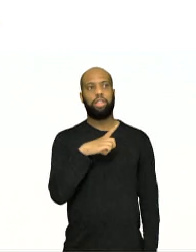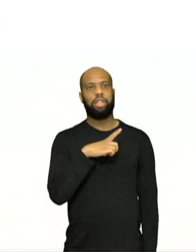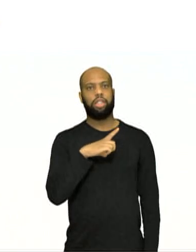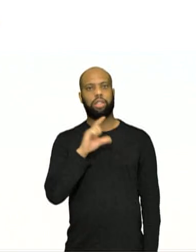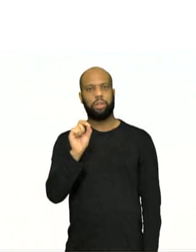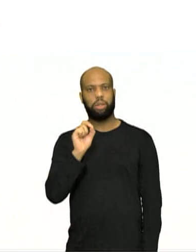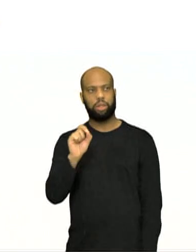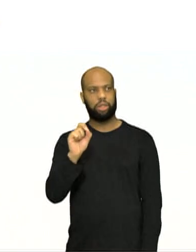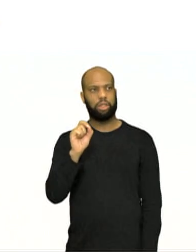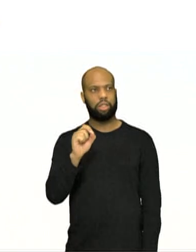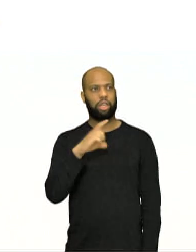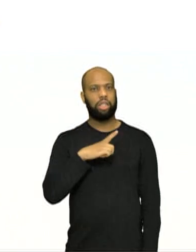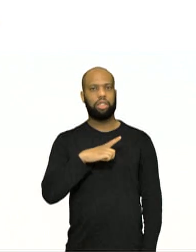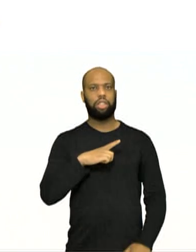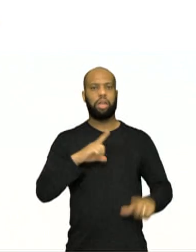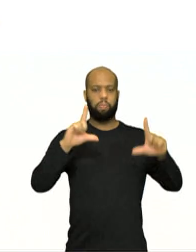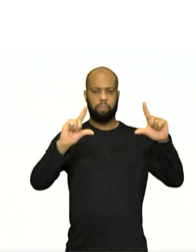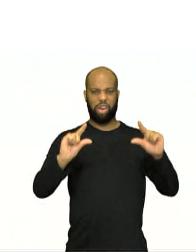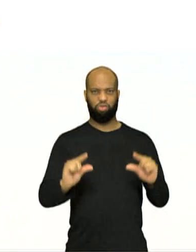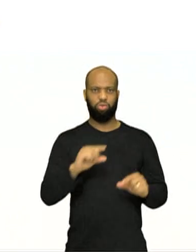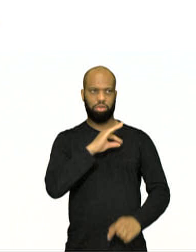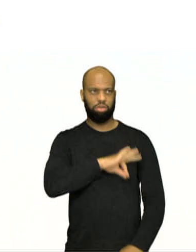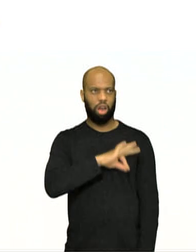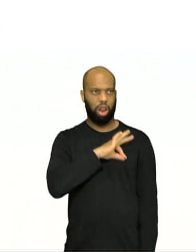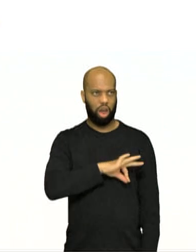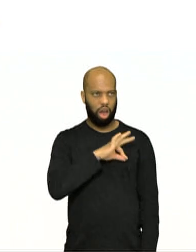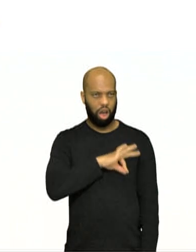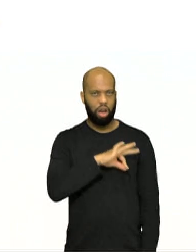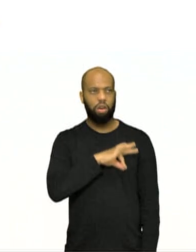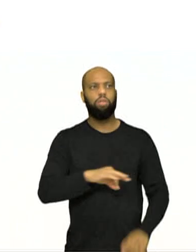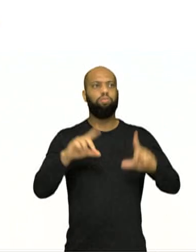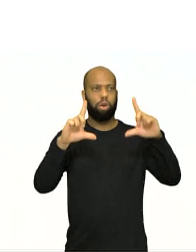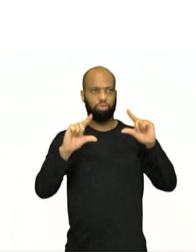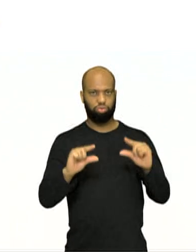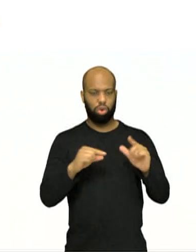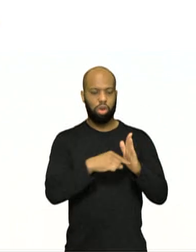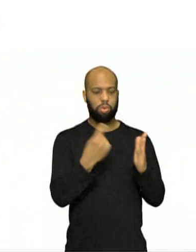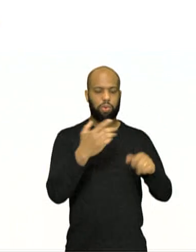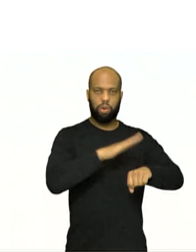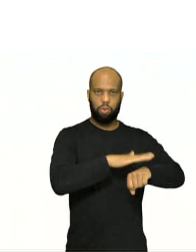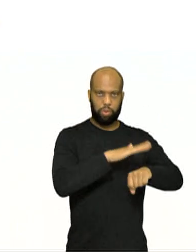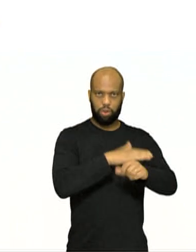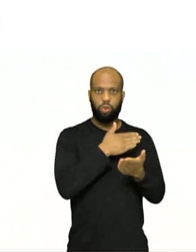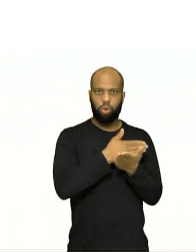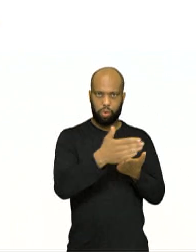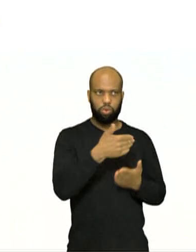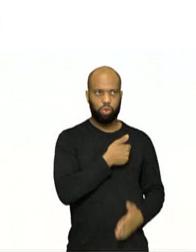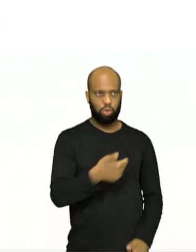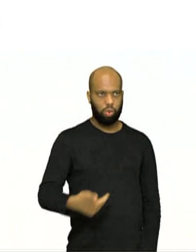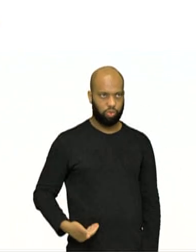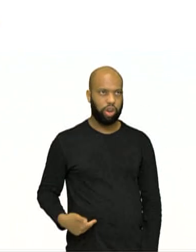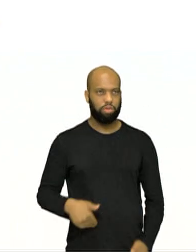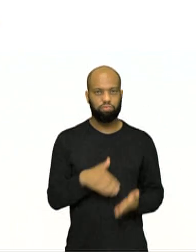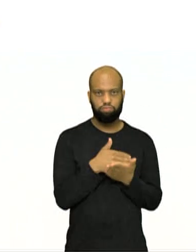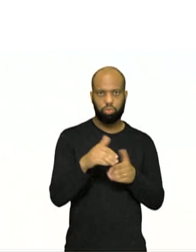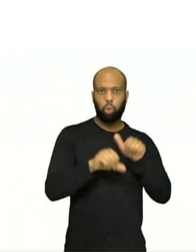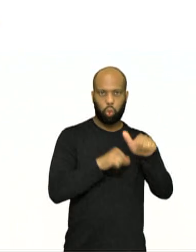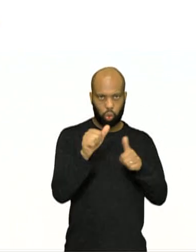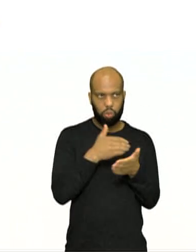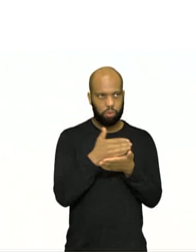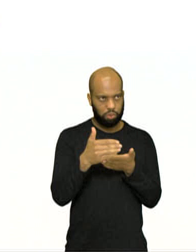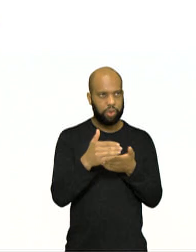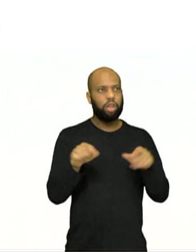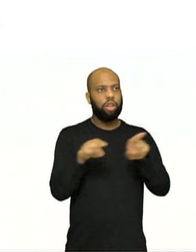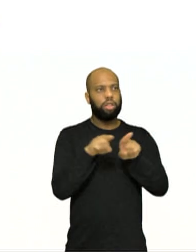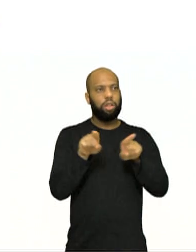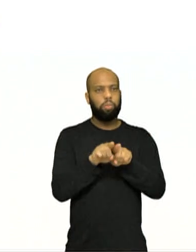uma grande baixa salarial, principalmente no primeiro momento ali, durante o governo do Yeltsin. Depois,